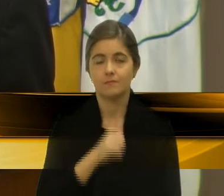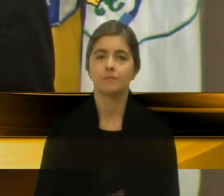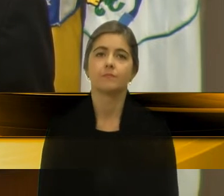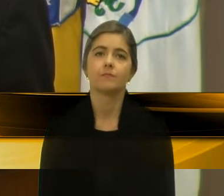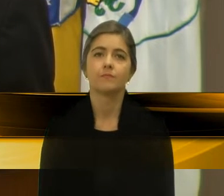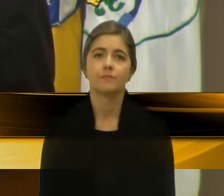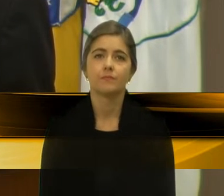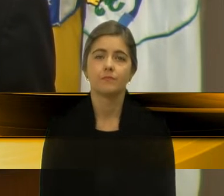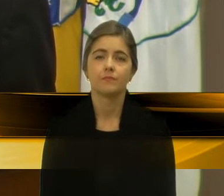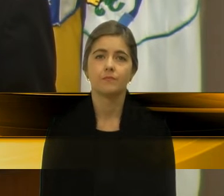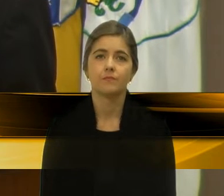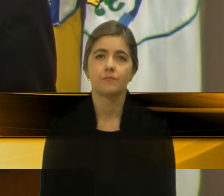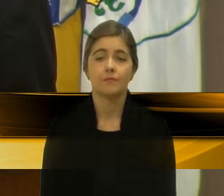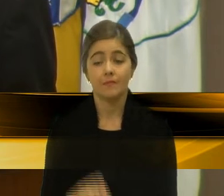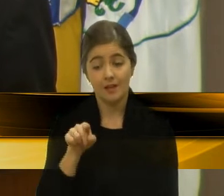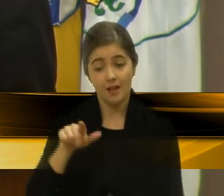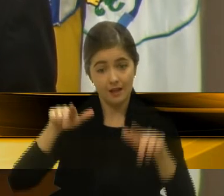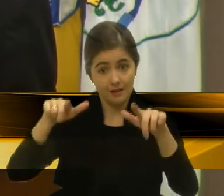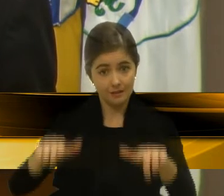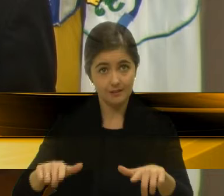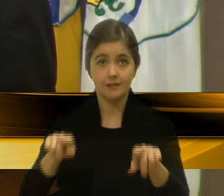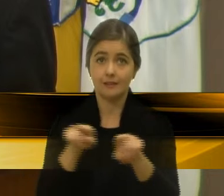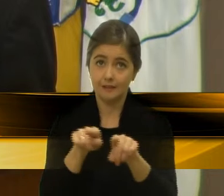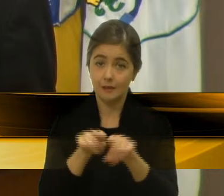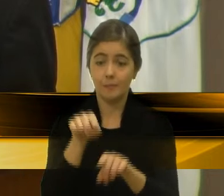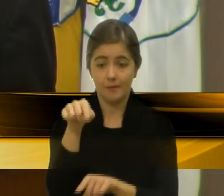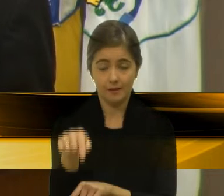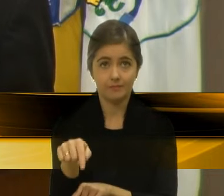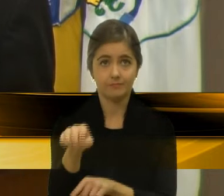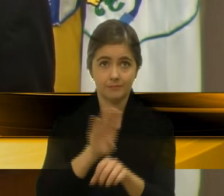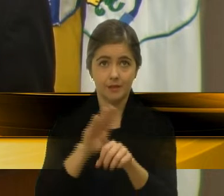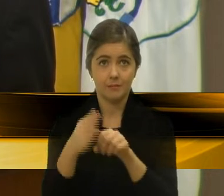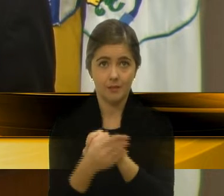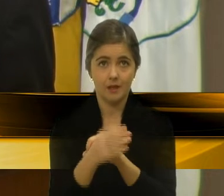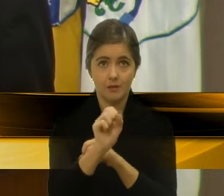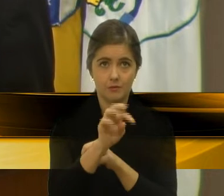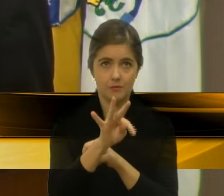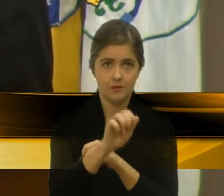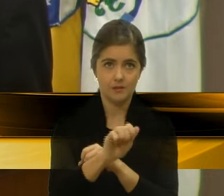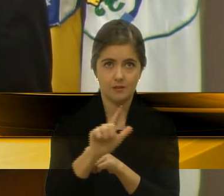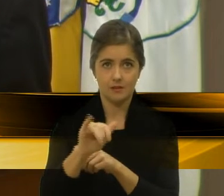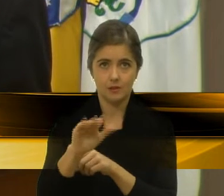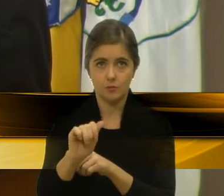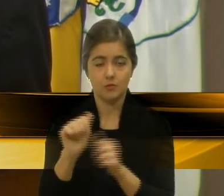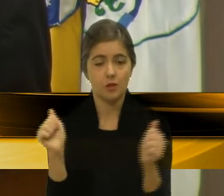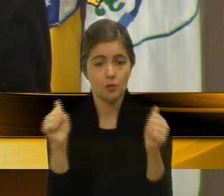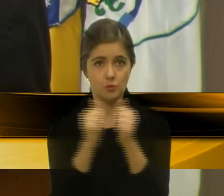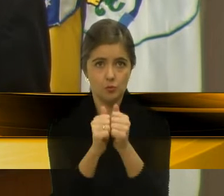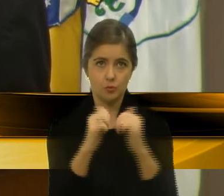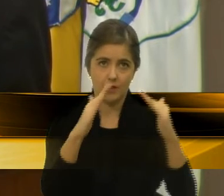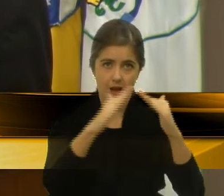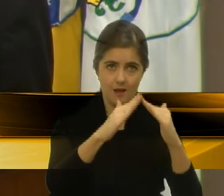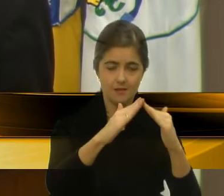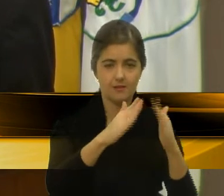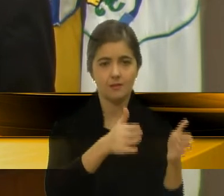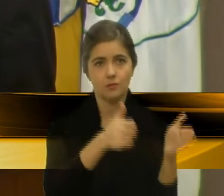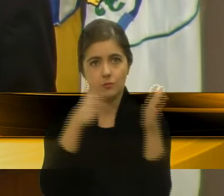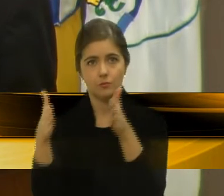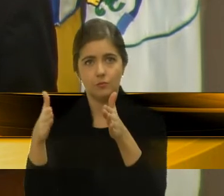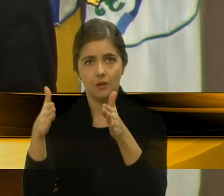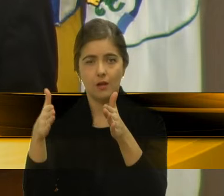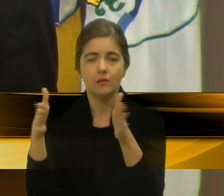Era então na localidade de Santa Lúcia também que funcionava junto à casa da família um pequeno armazém, à venda,